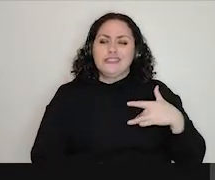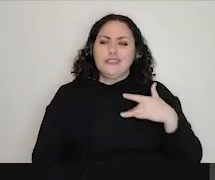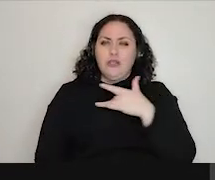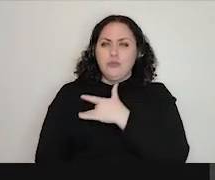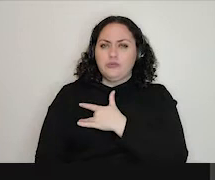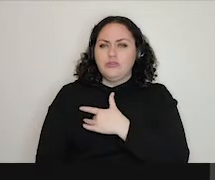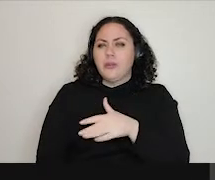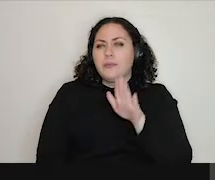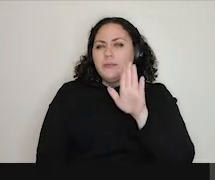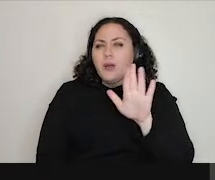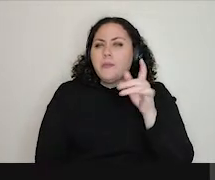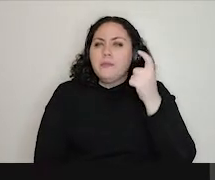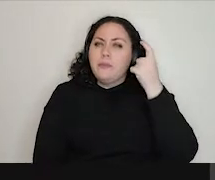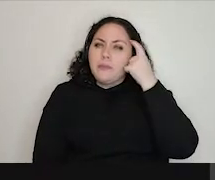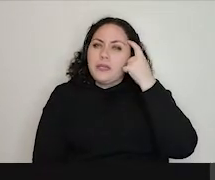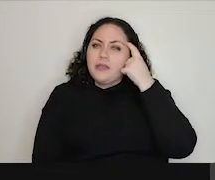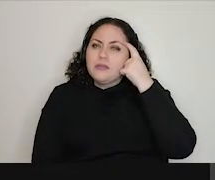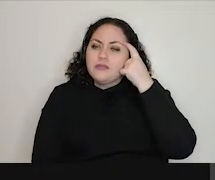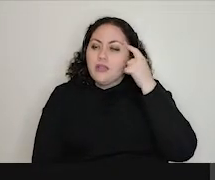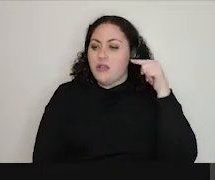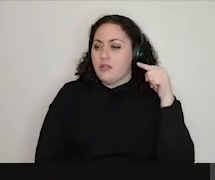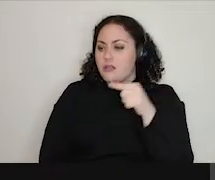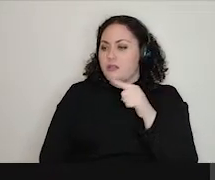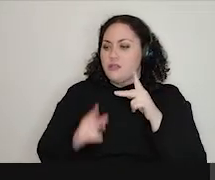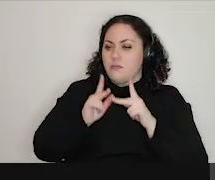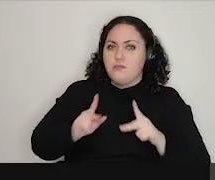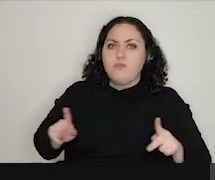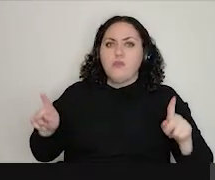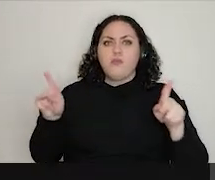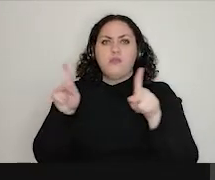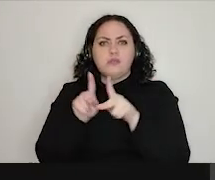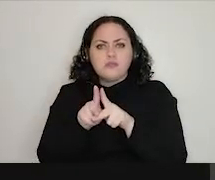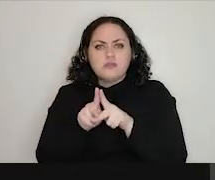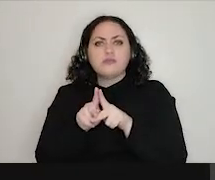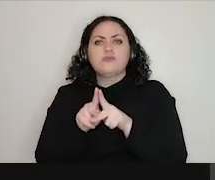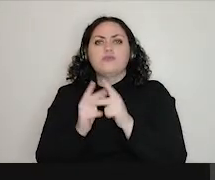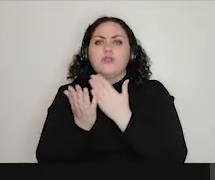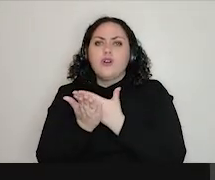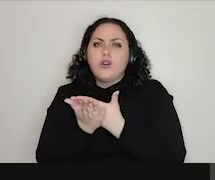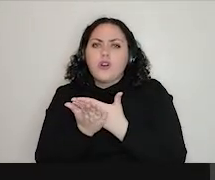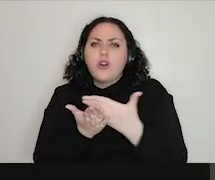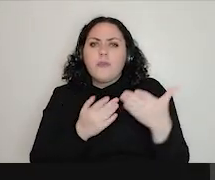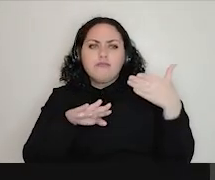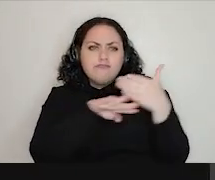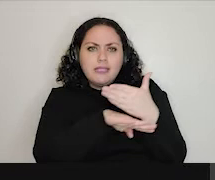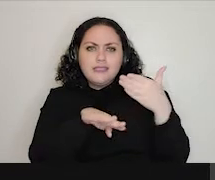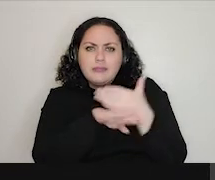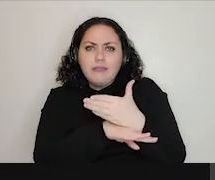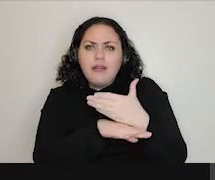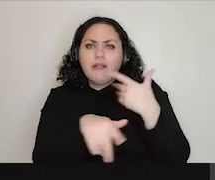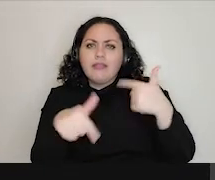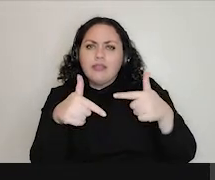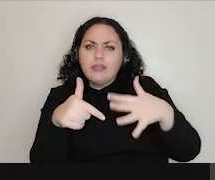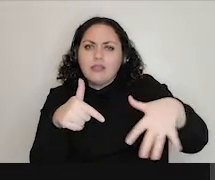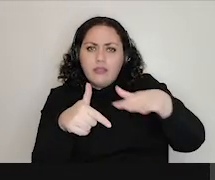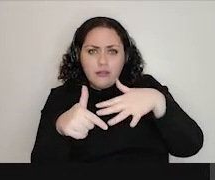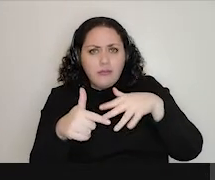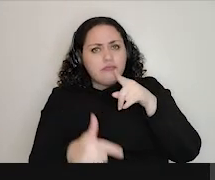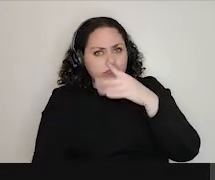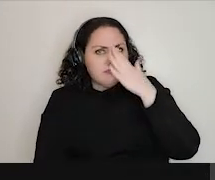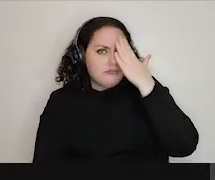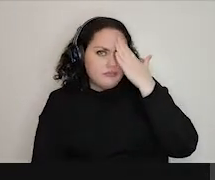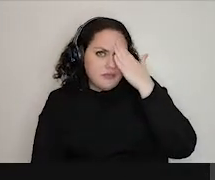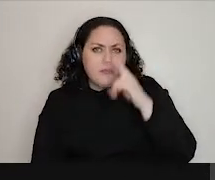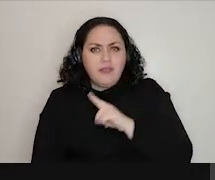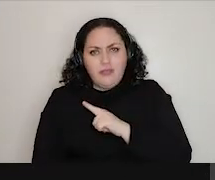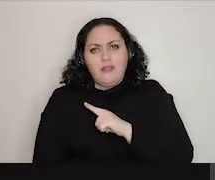num contexto de saúde, né? Mas se a gente for pensar do quanto essa população ela consegue se inserir no